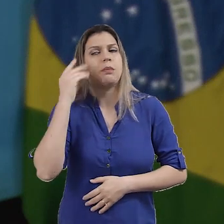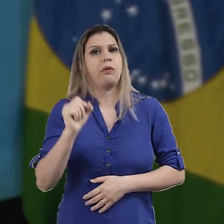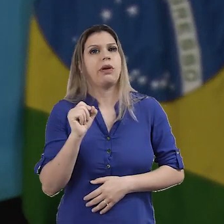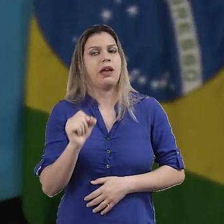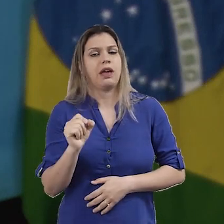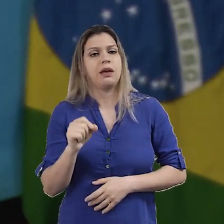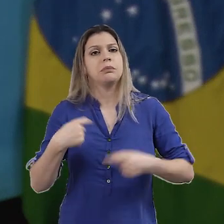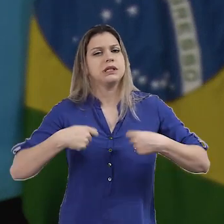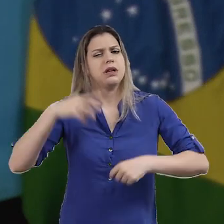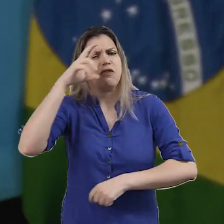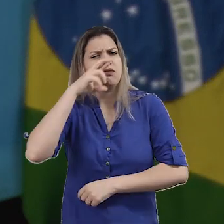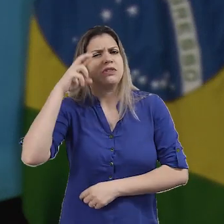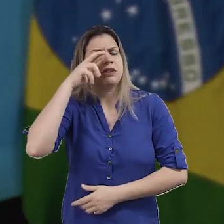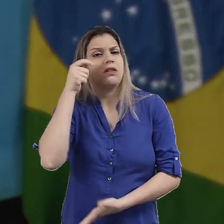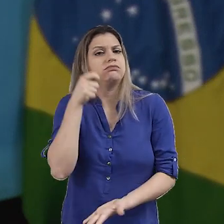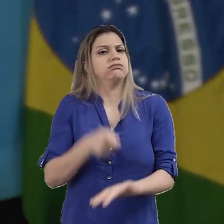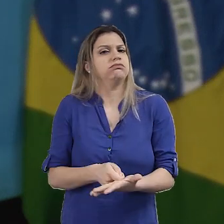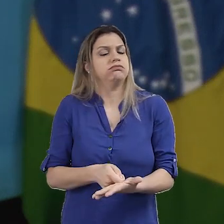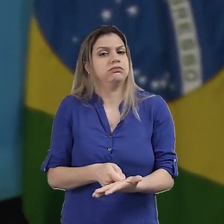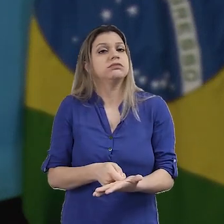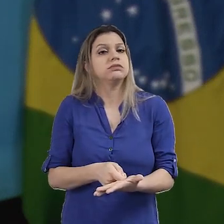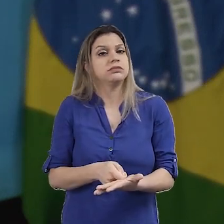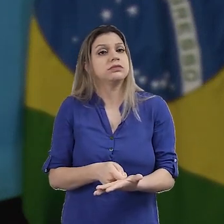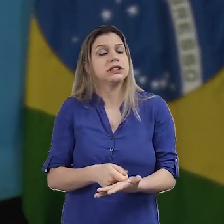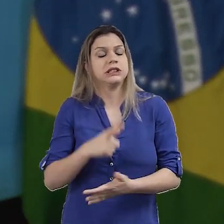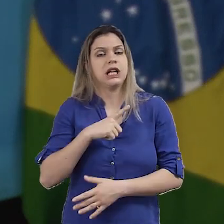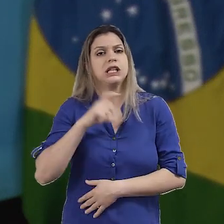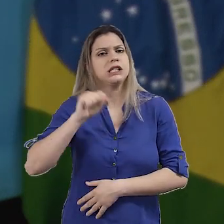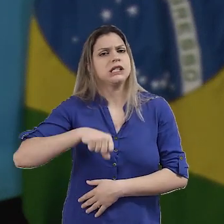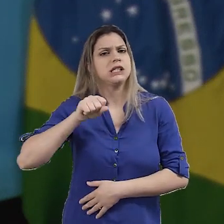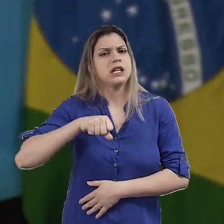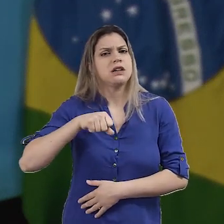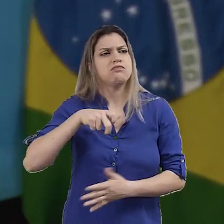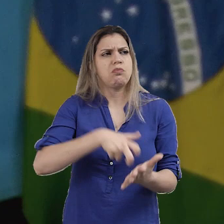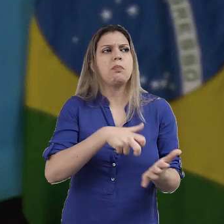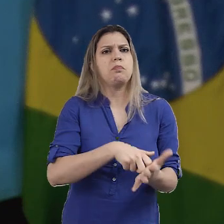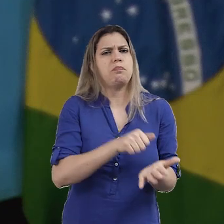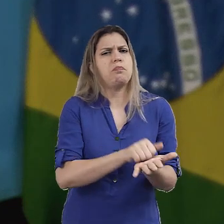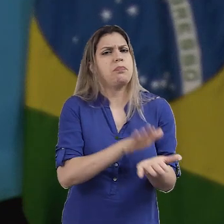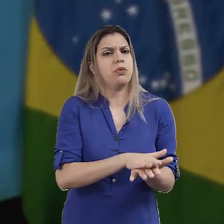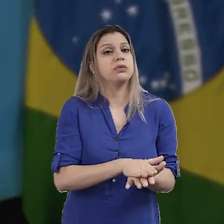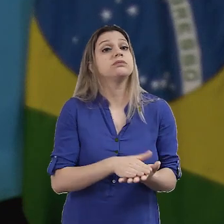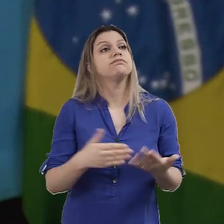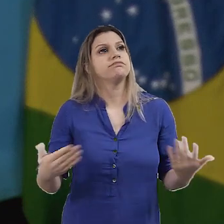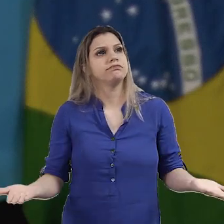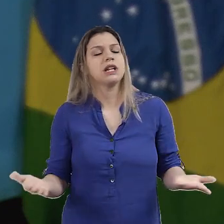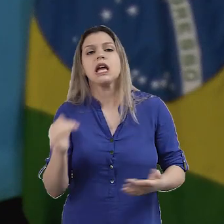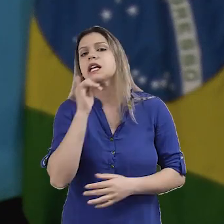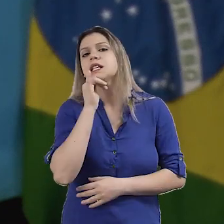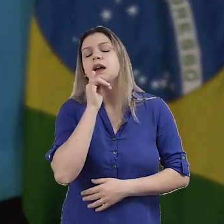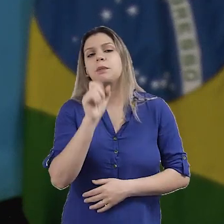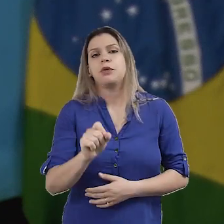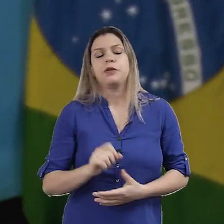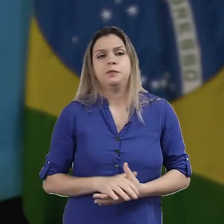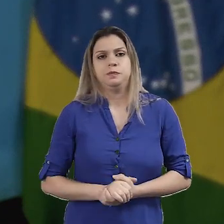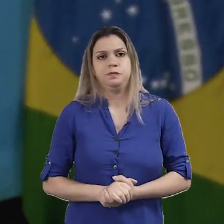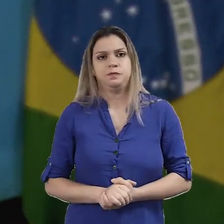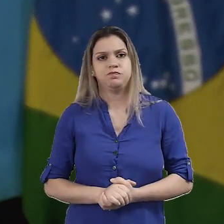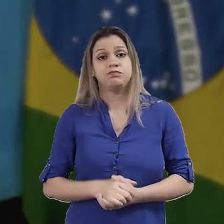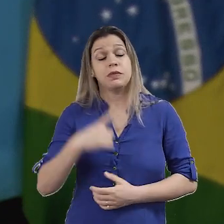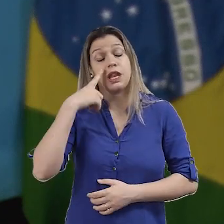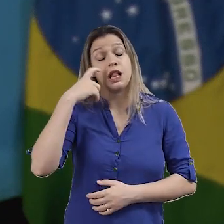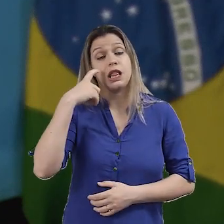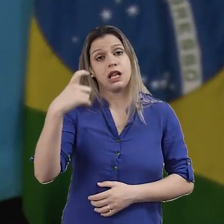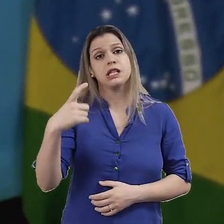sabem que nós teremos uma fiscalização mais intensa, que haverá sim uma punição. Então, um exemplo até